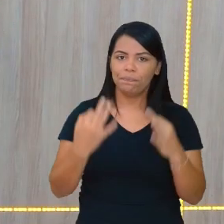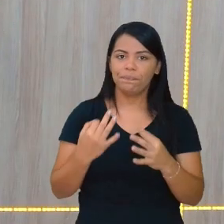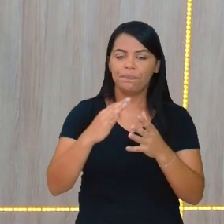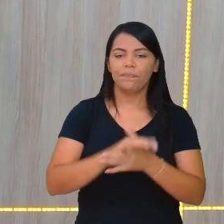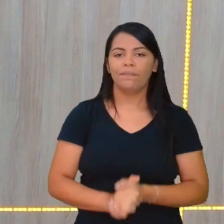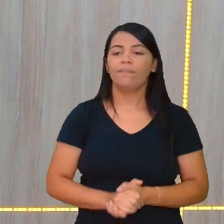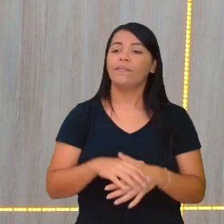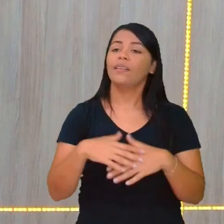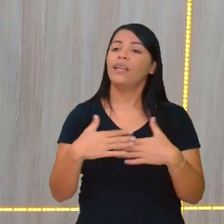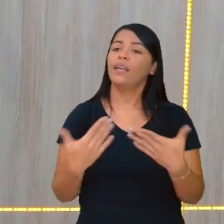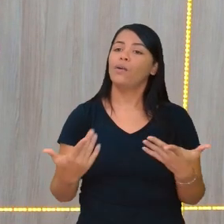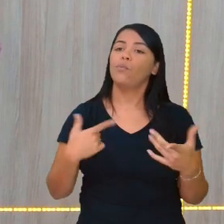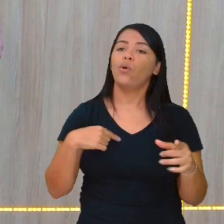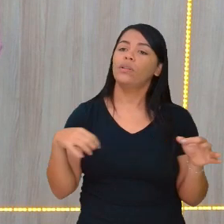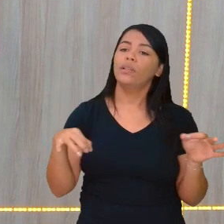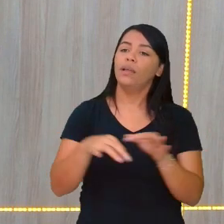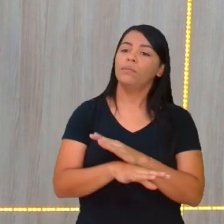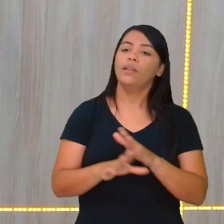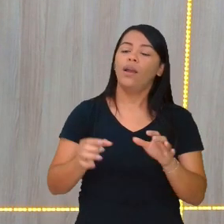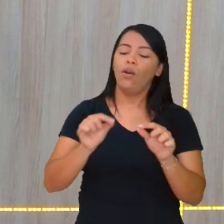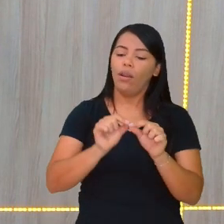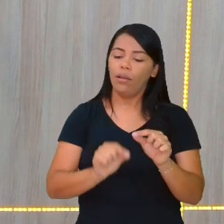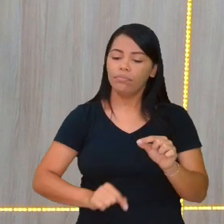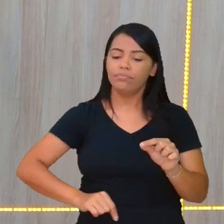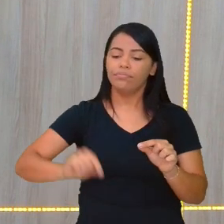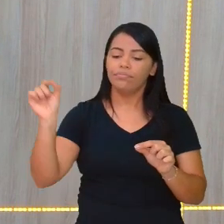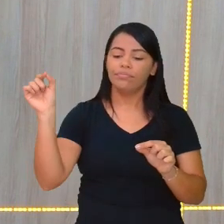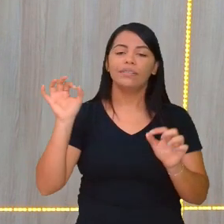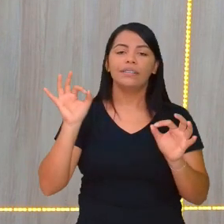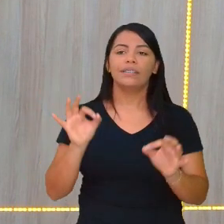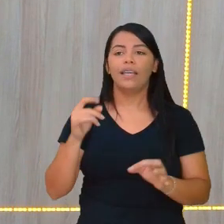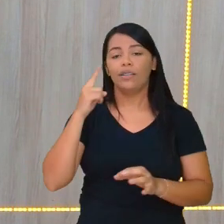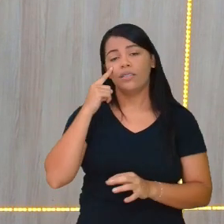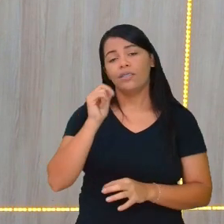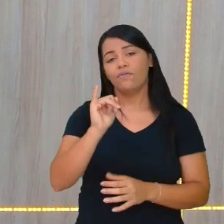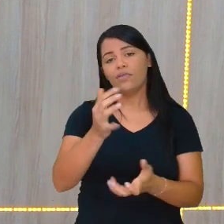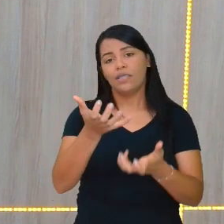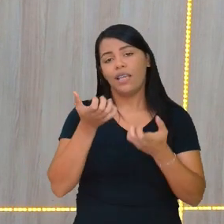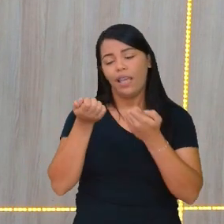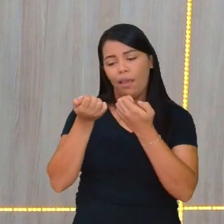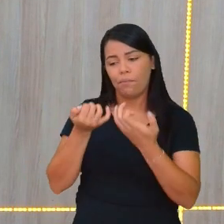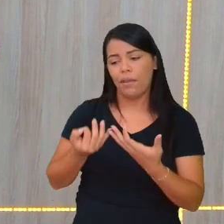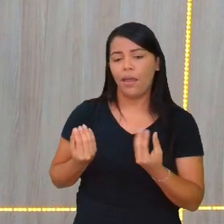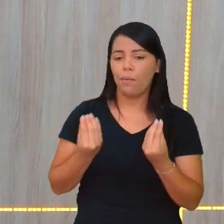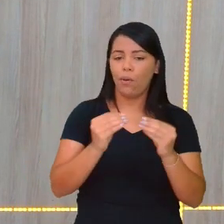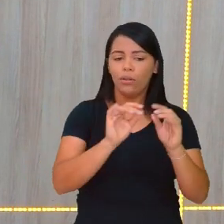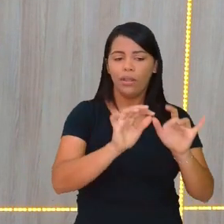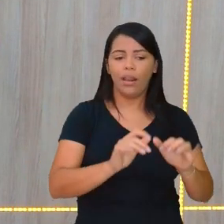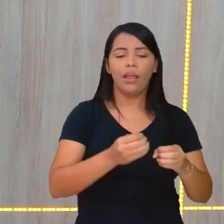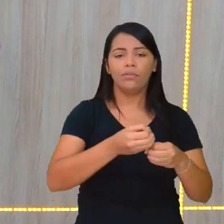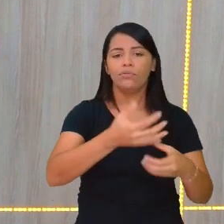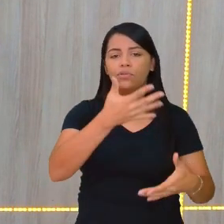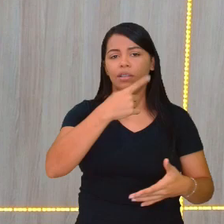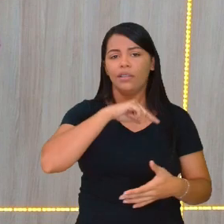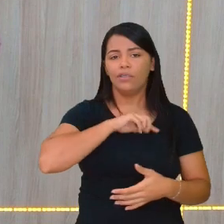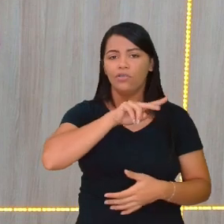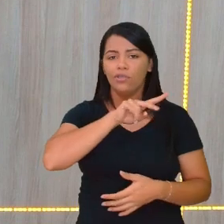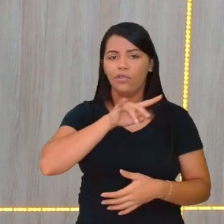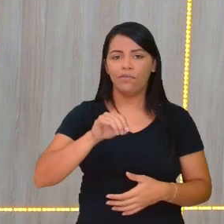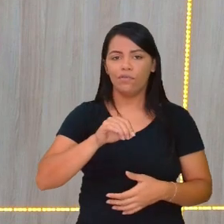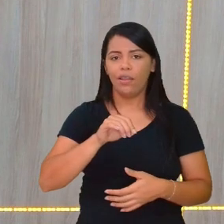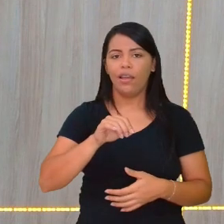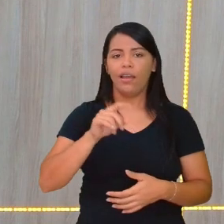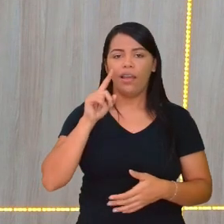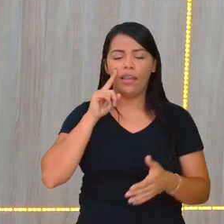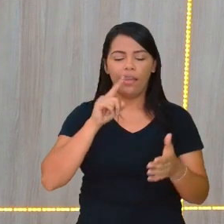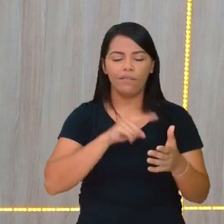Então, por eliminação, a explicação, você quiser, coloca lá no chat que a gente vai